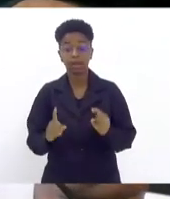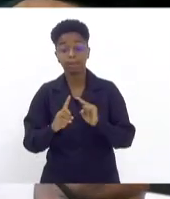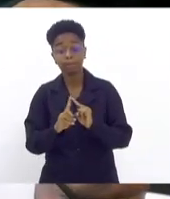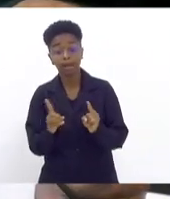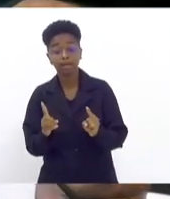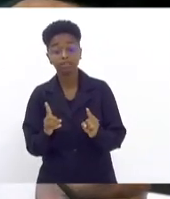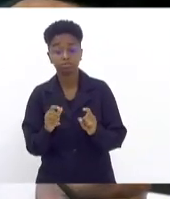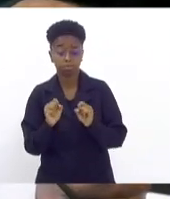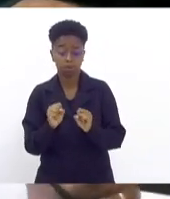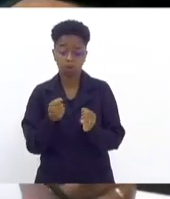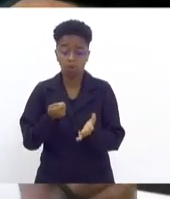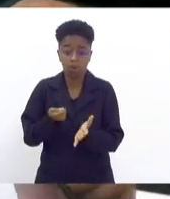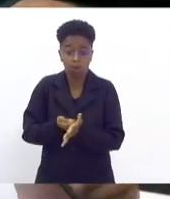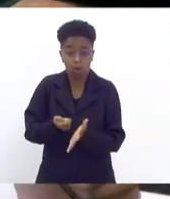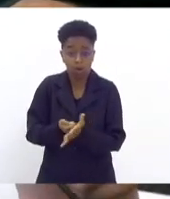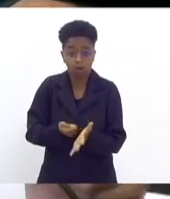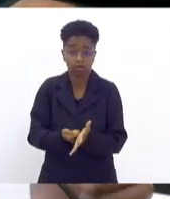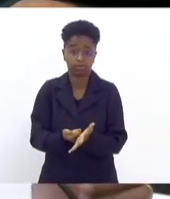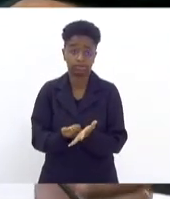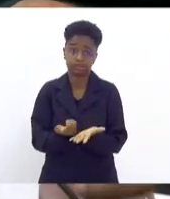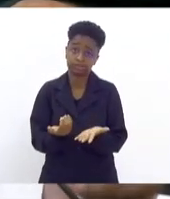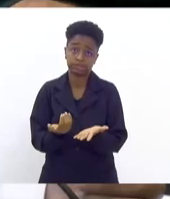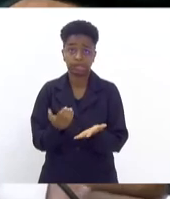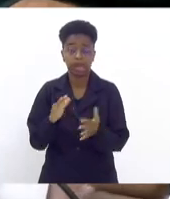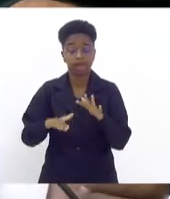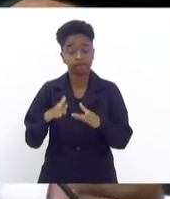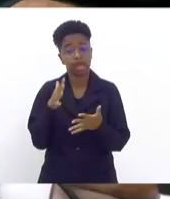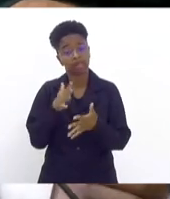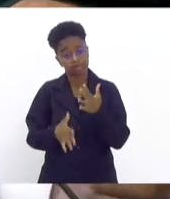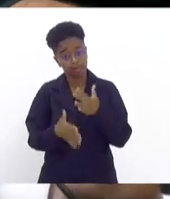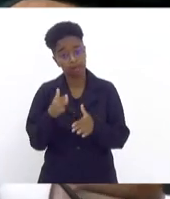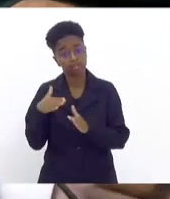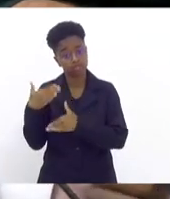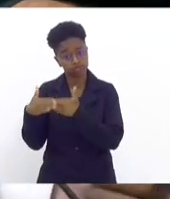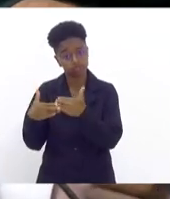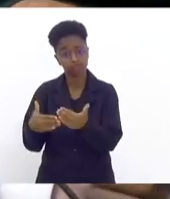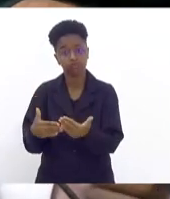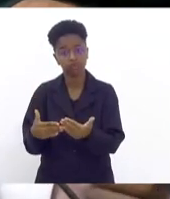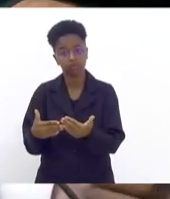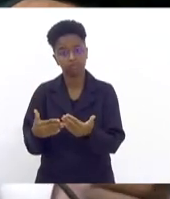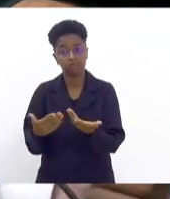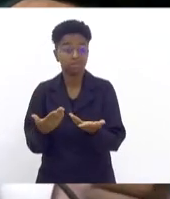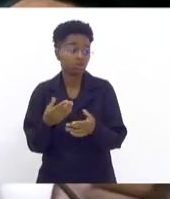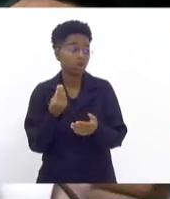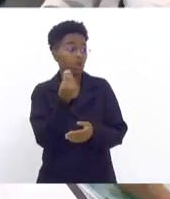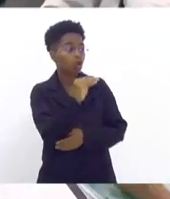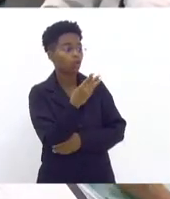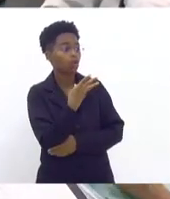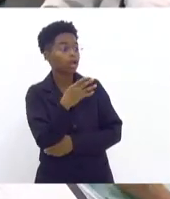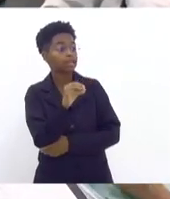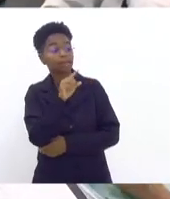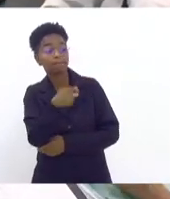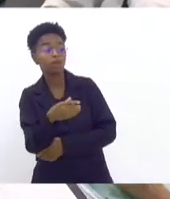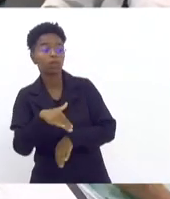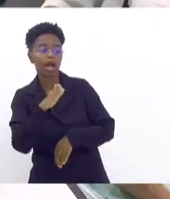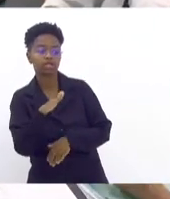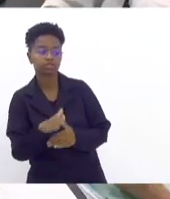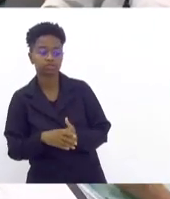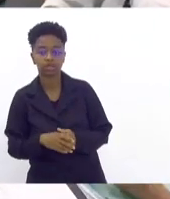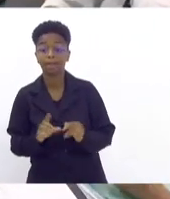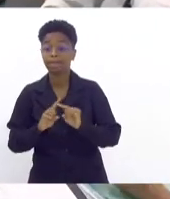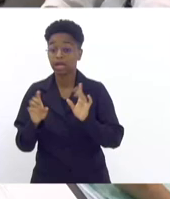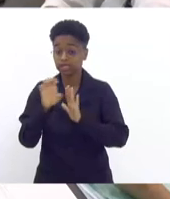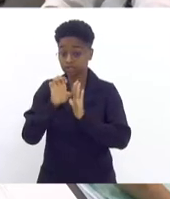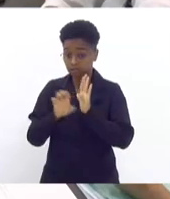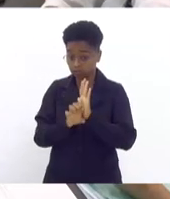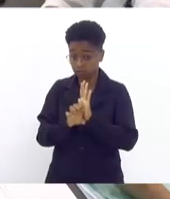ser uma exigência que acabe atrapalhando o desenvolvimento então, da atividade. Então põe para mais de 40 mil. Eu só quero lembrar aqui que o Estatuto do Torcedor, que é uma lei